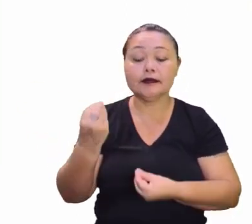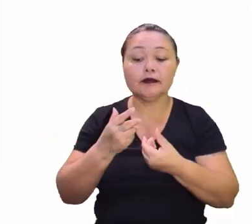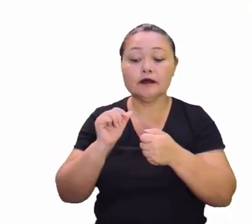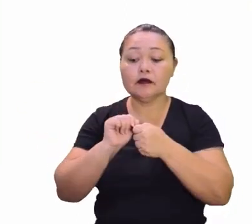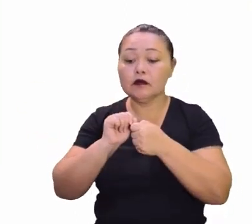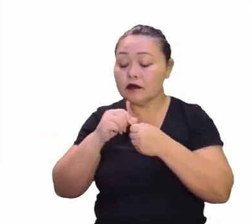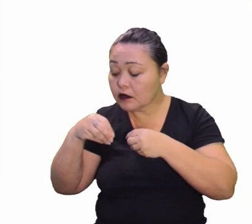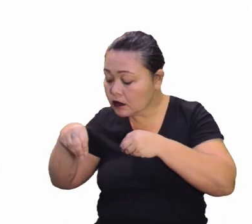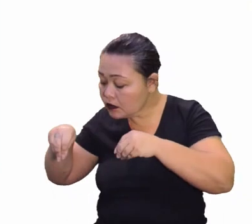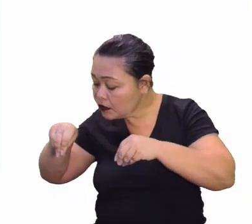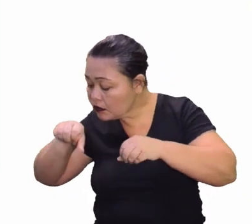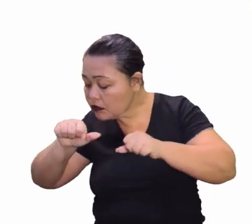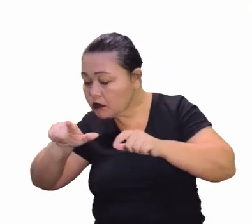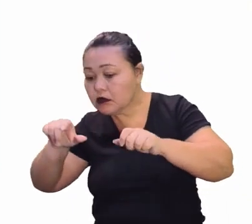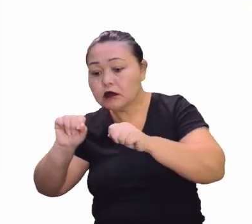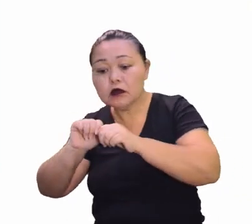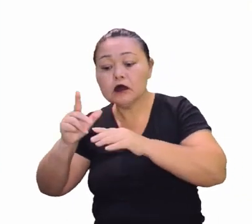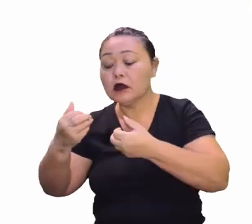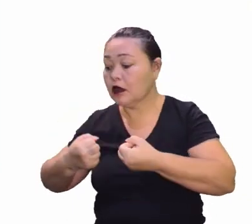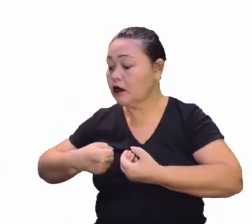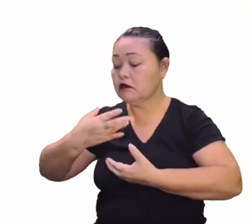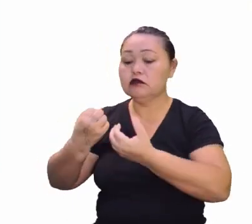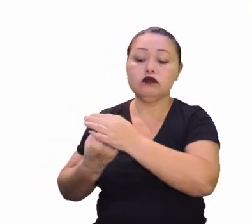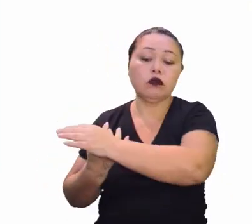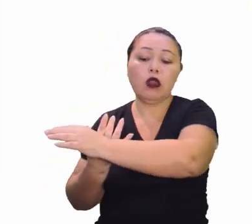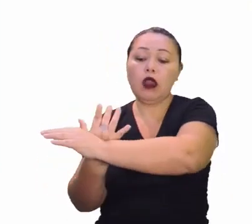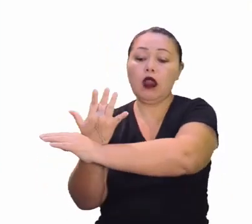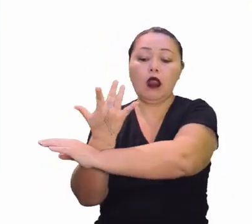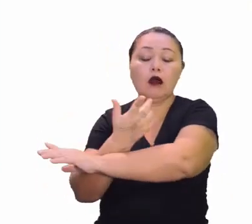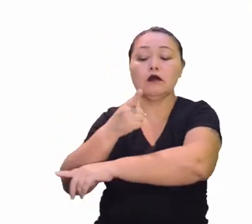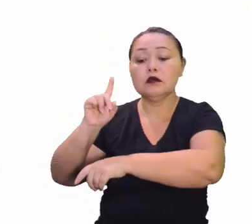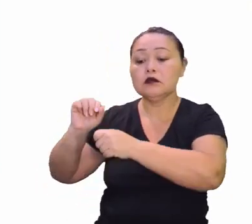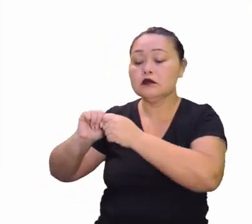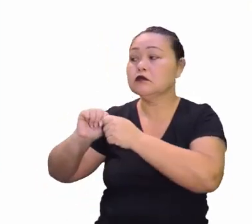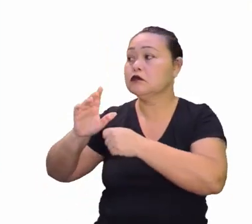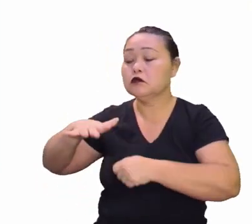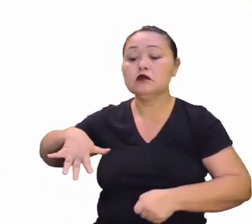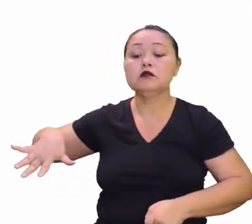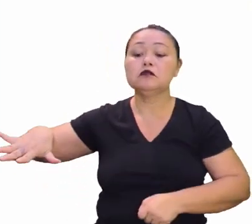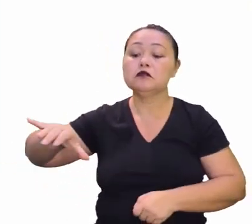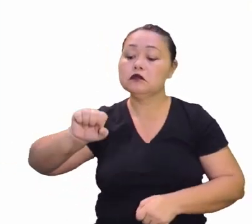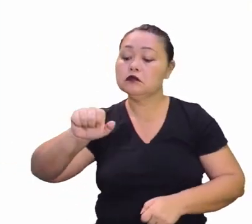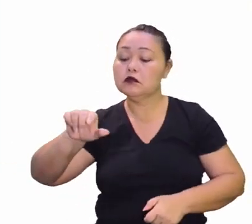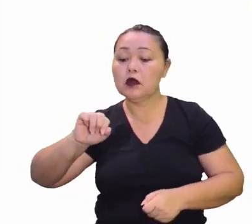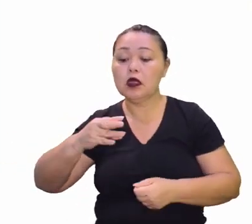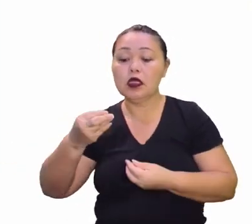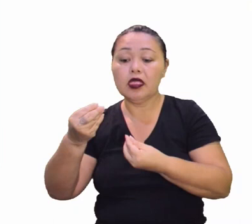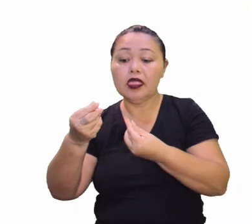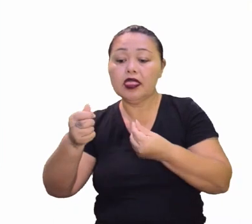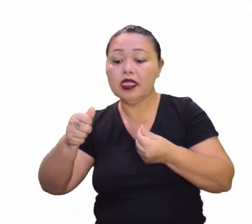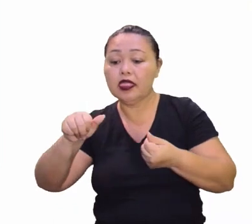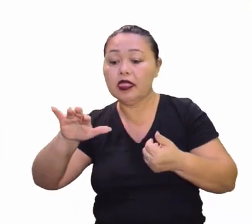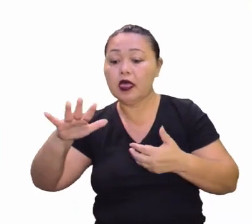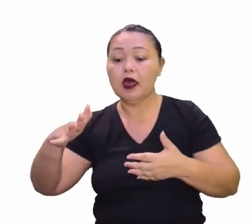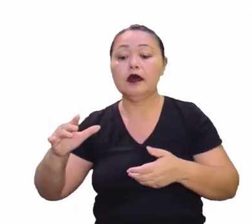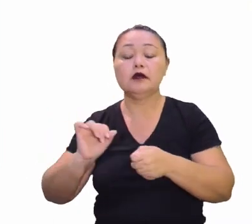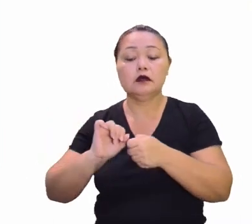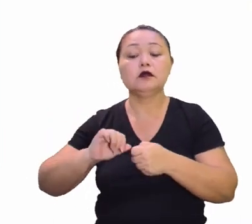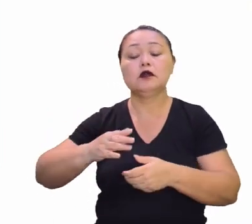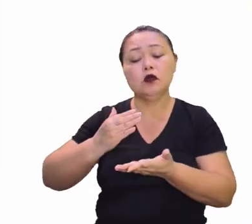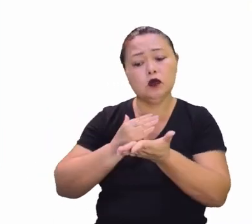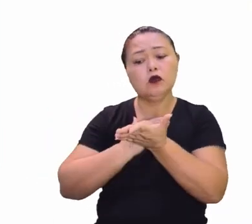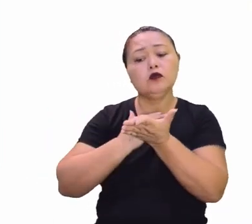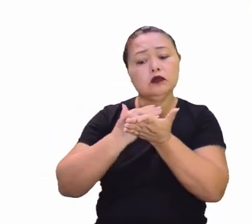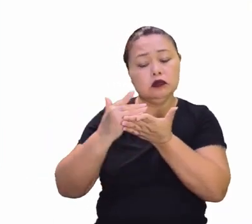fazer correção de solo, essas coisas para aumentar a produtividade ou pelo menos tornar aquele solo menos ácido. Isso então, mesmo. no começo